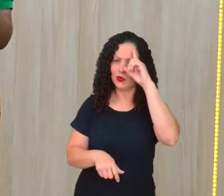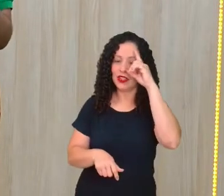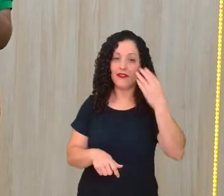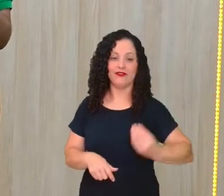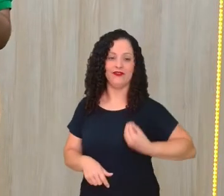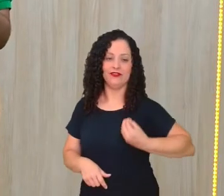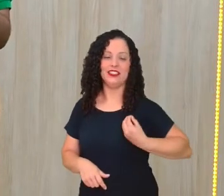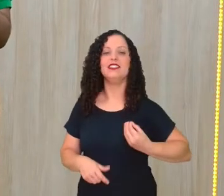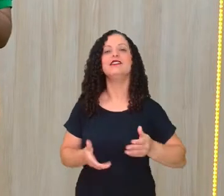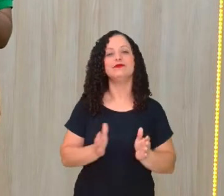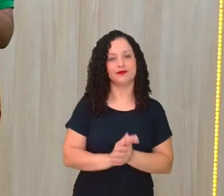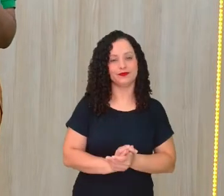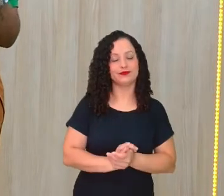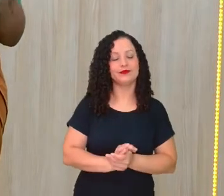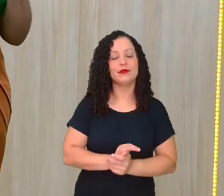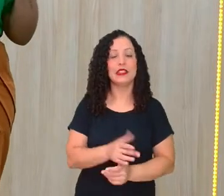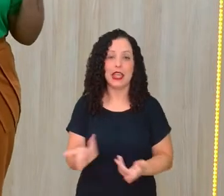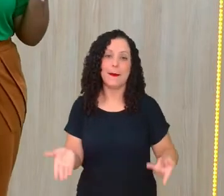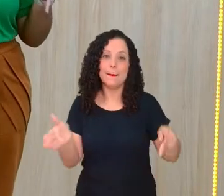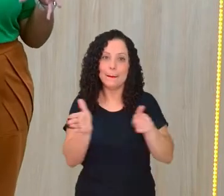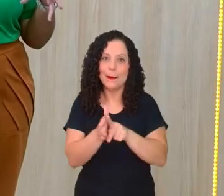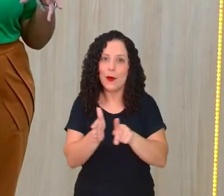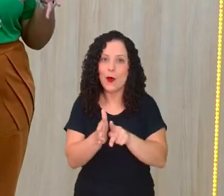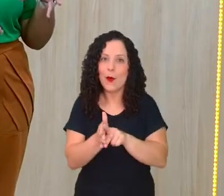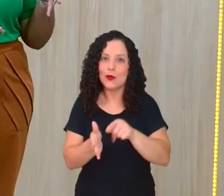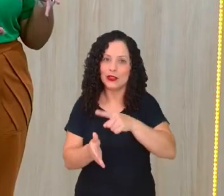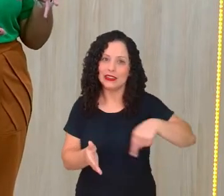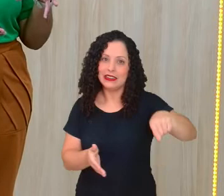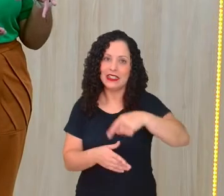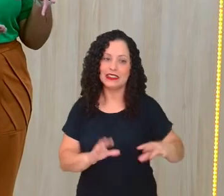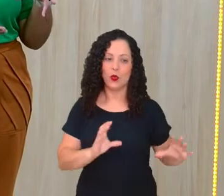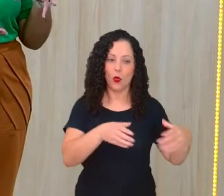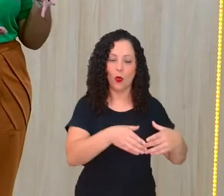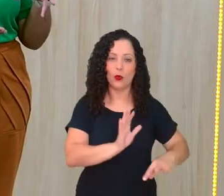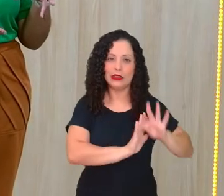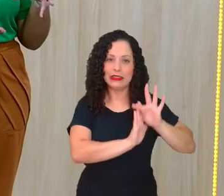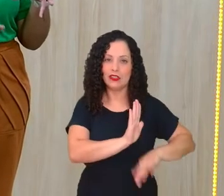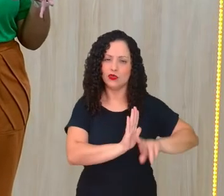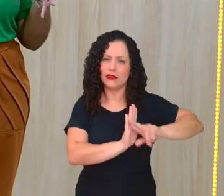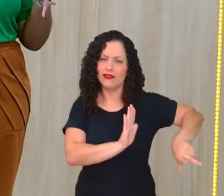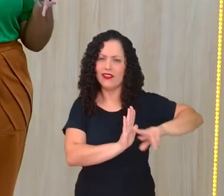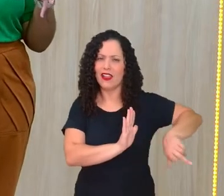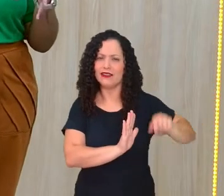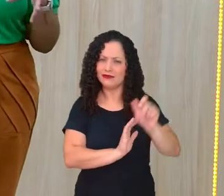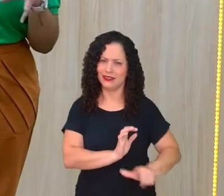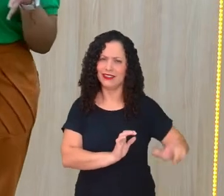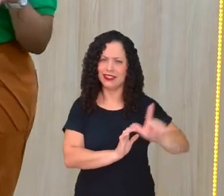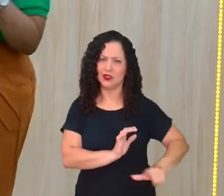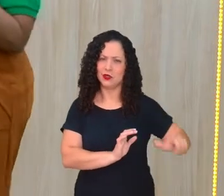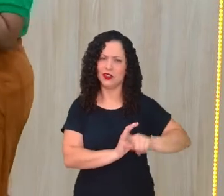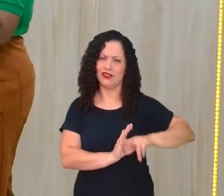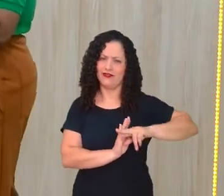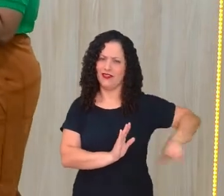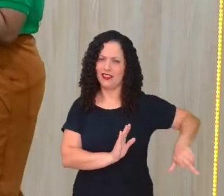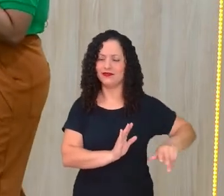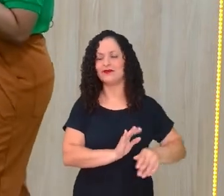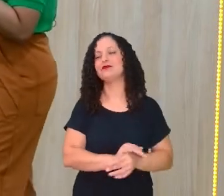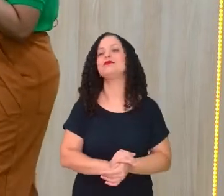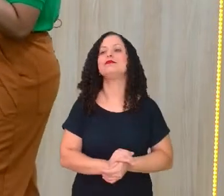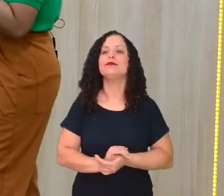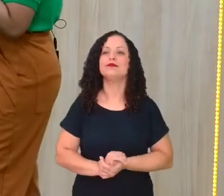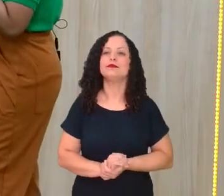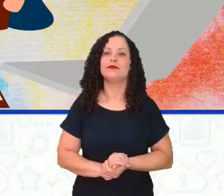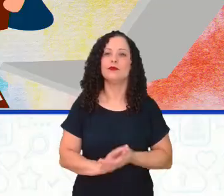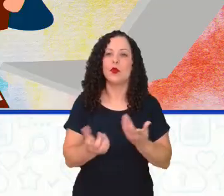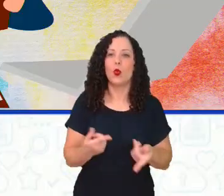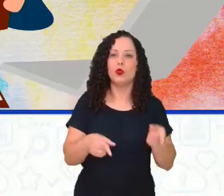vida em comunidade, fazem parte desse grupo de texto não literário, tá certo? Ao contrário